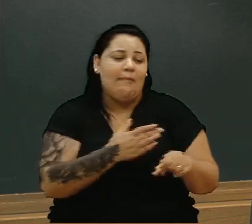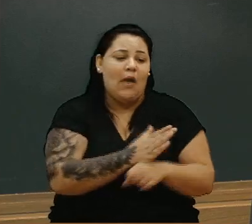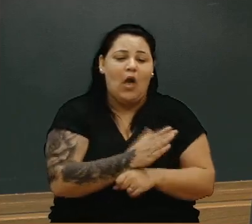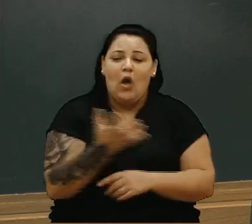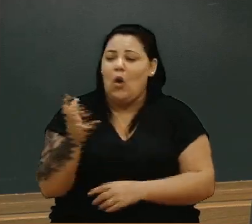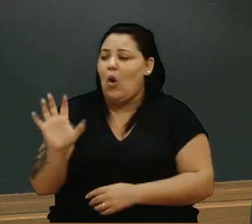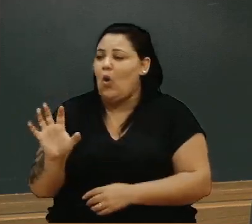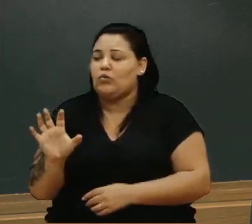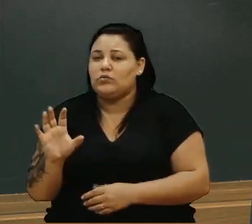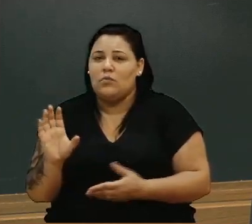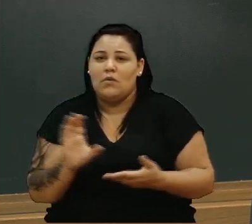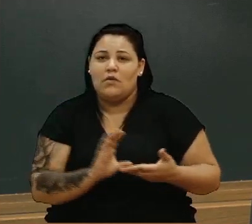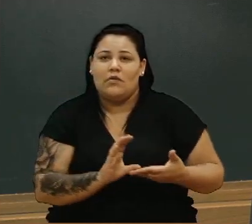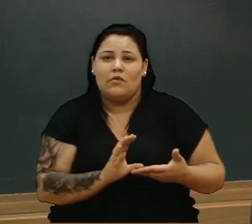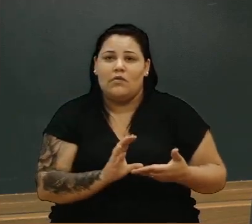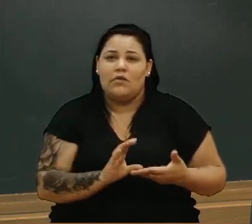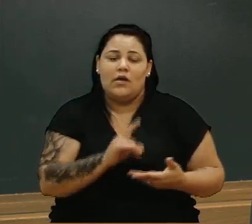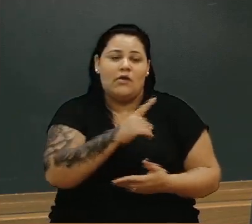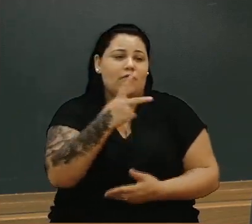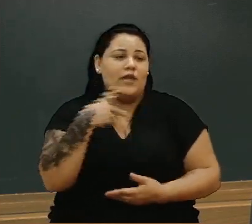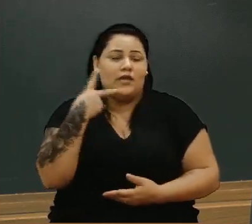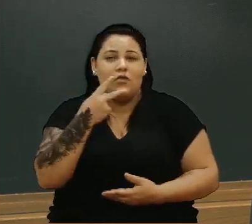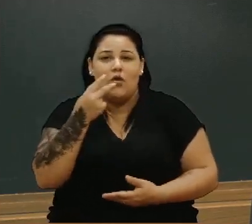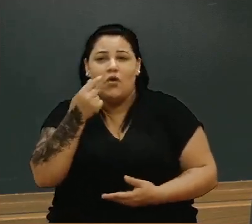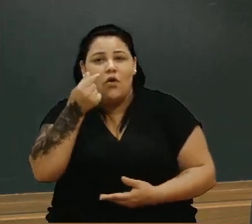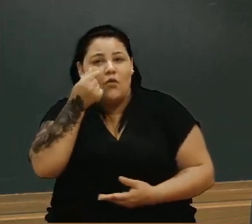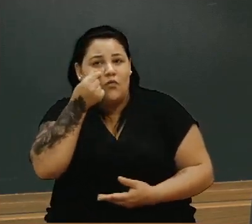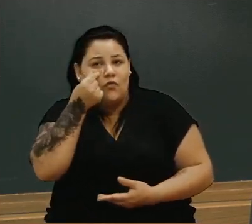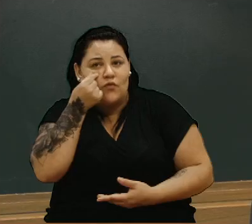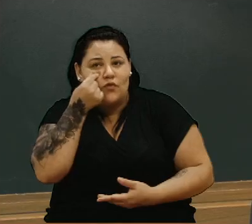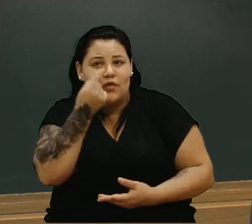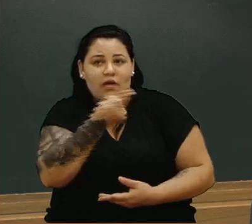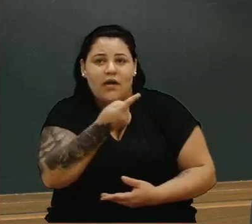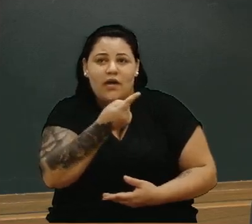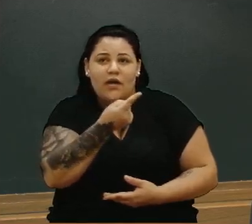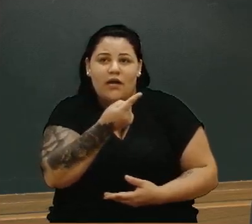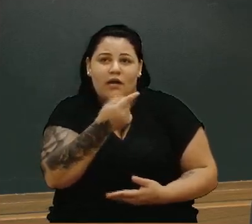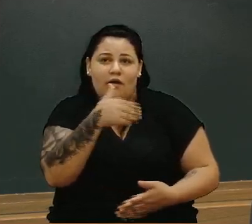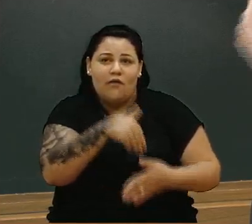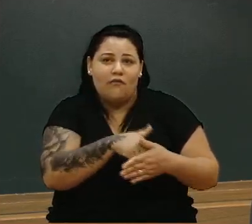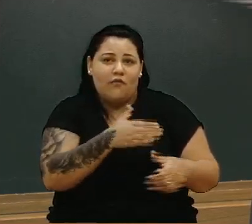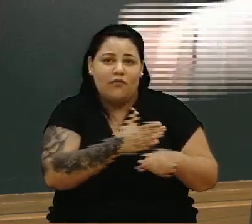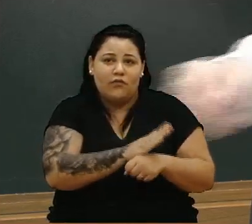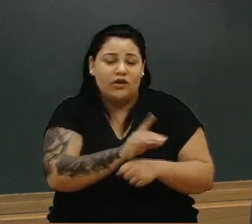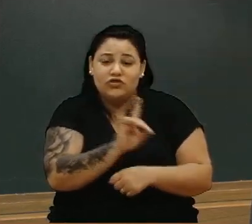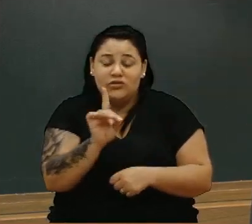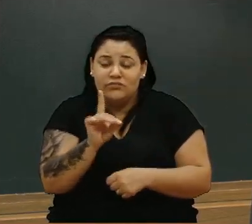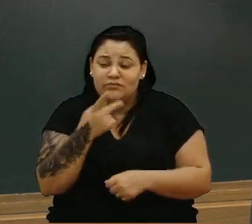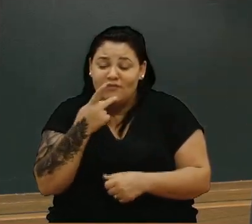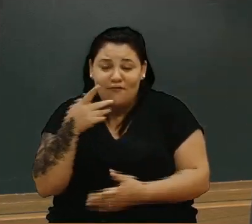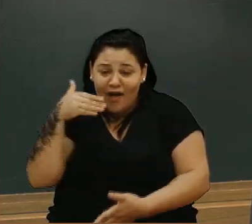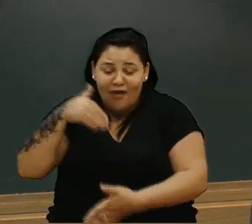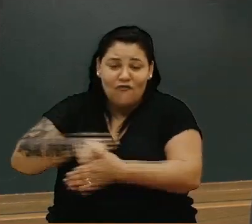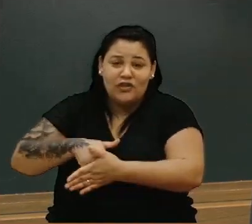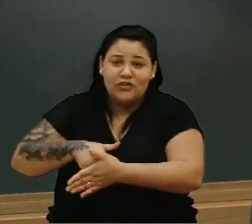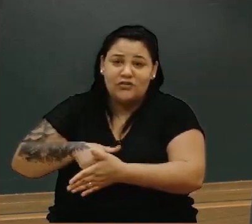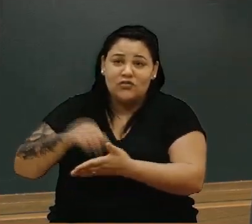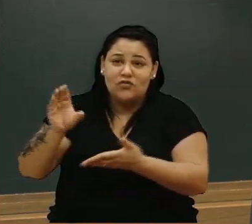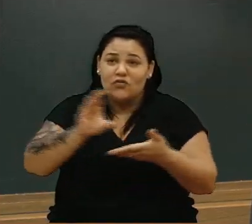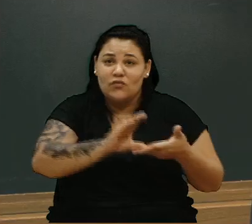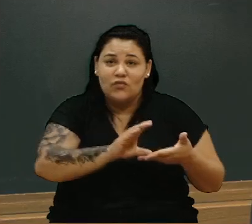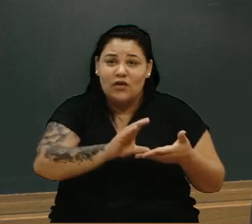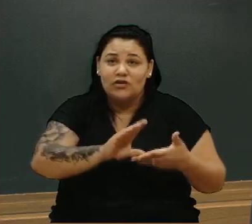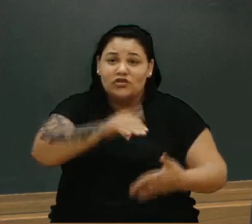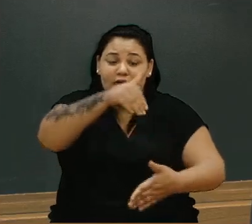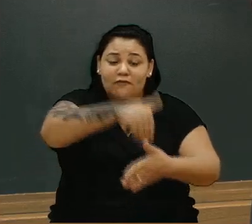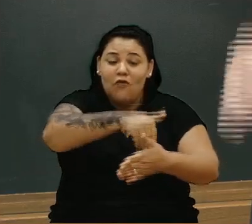subsídio. O vereador Fristo não vota a favor porque é contra ou a favor do subsídio. Porque nós não estamos votando subsídio. Nós estamos